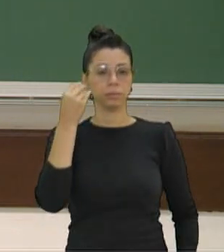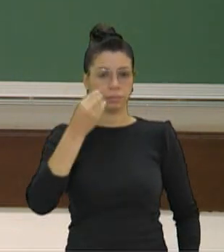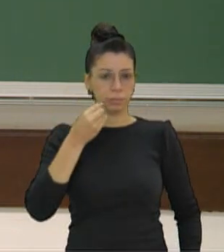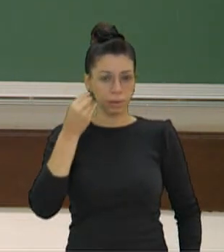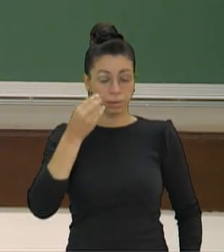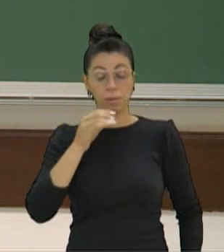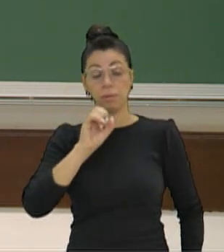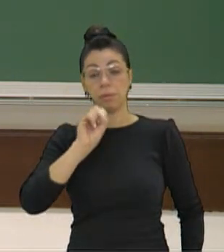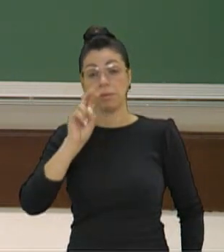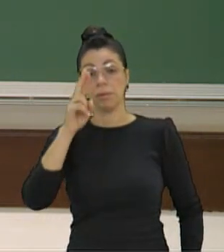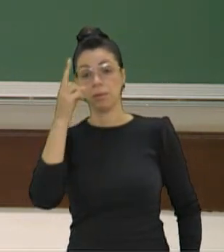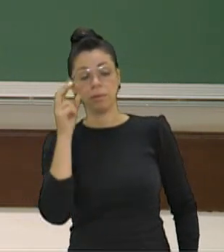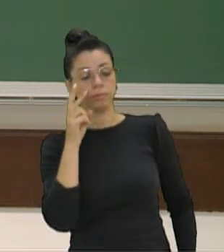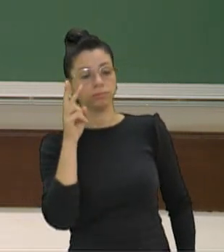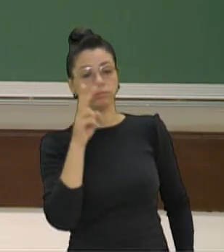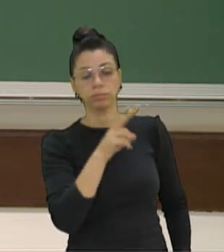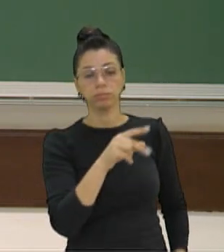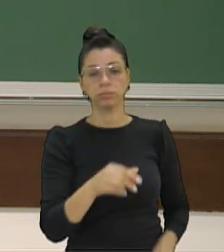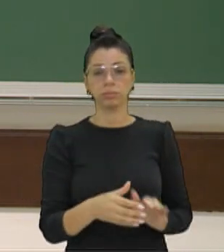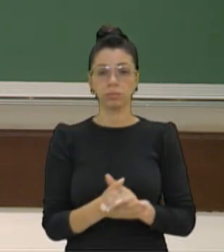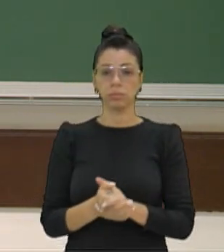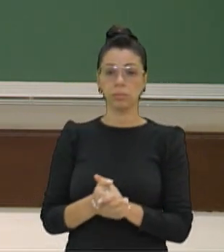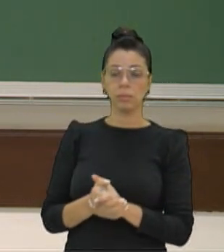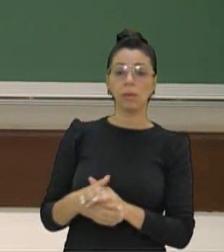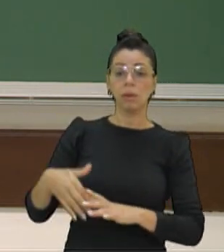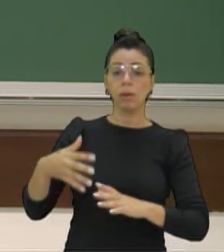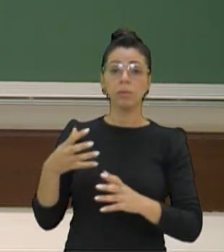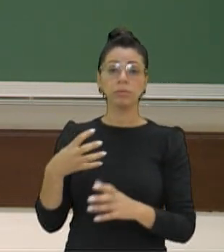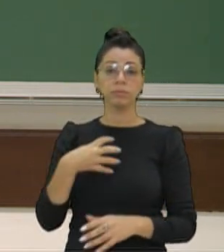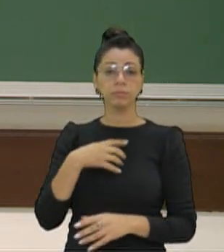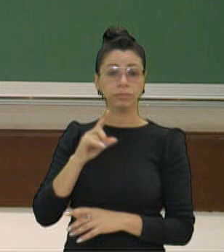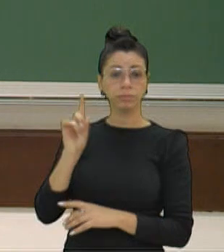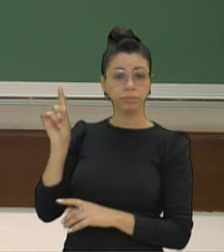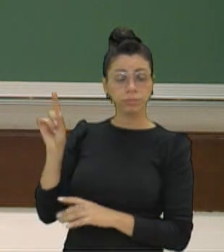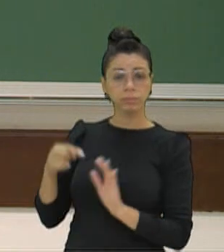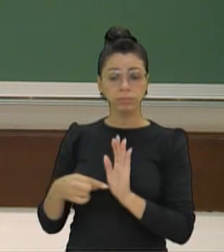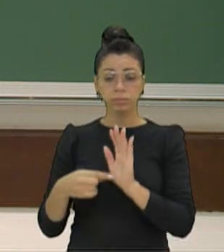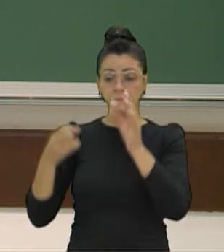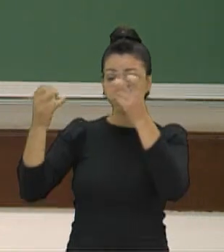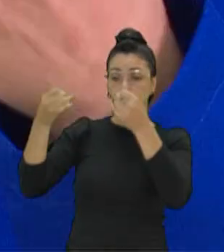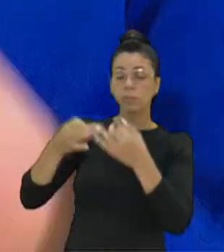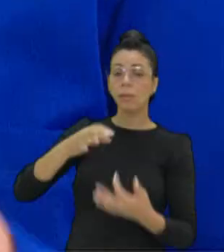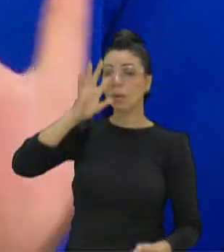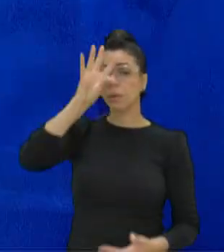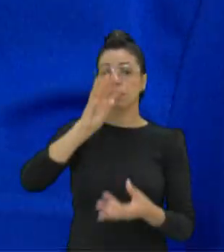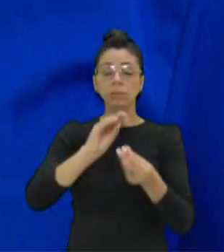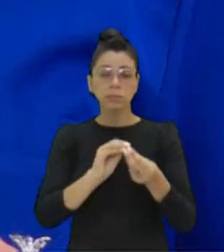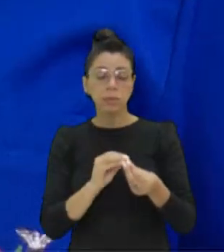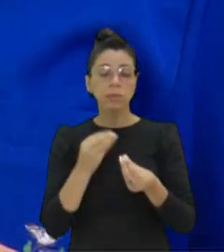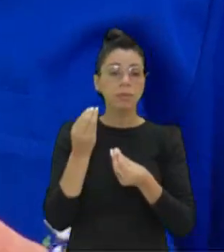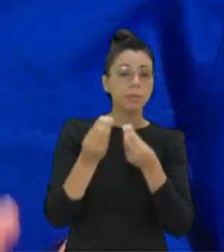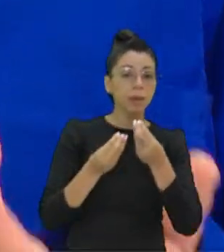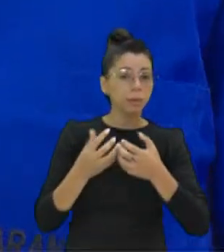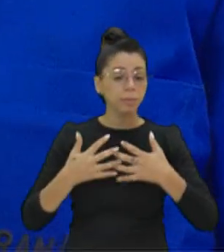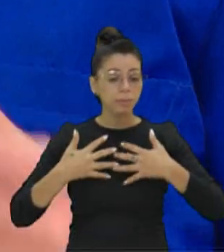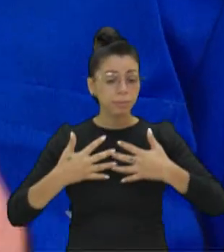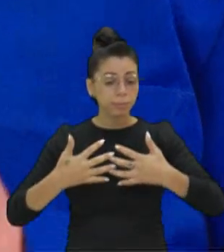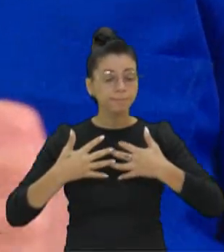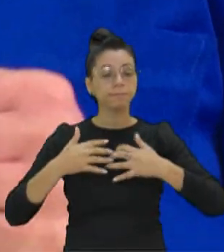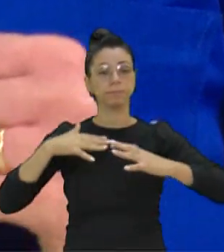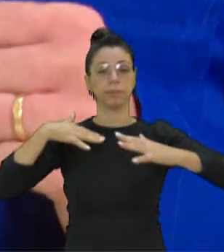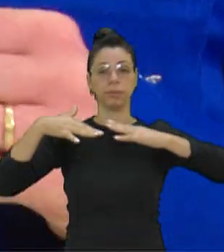né? Esse é um modelo didático para explicar, para a gente entender um pouquinho do movimento, a questão do diafragma na